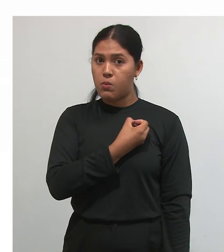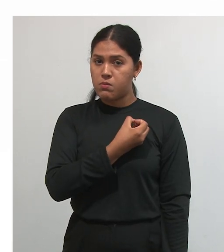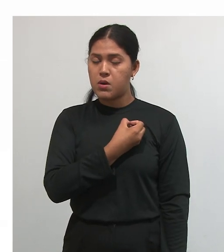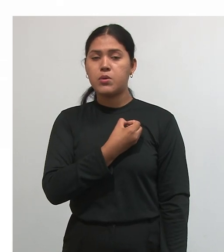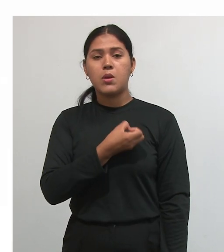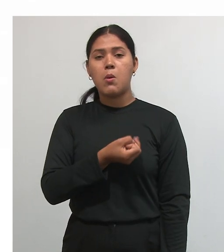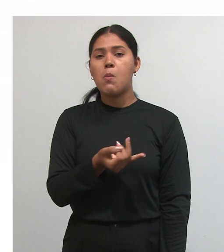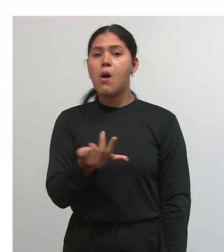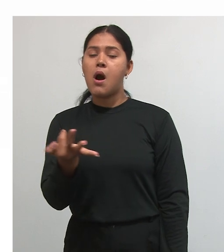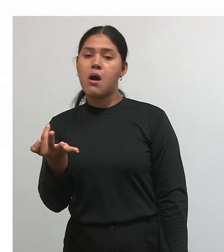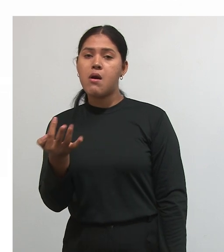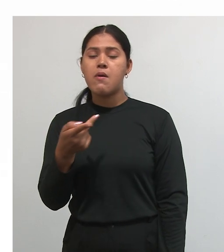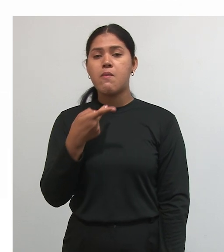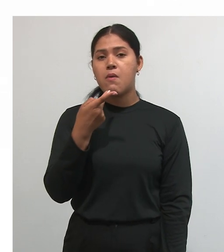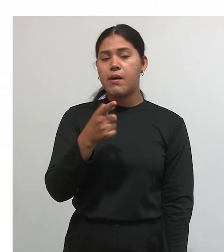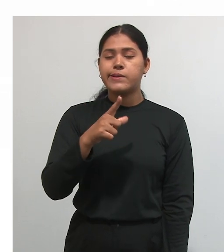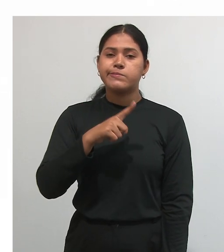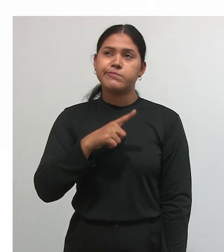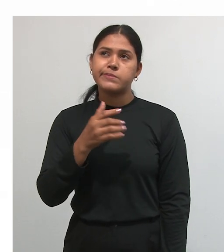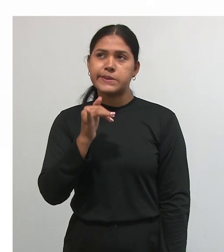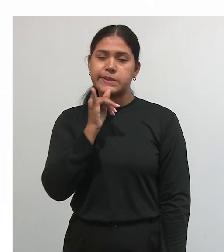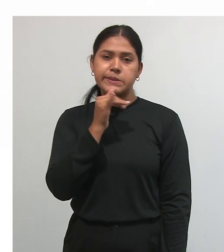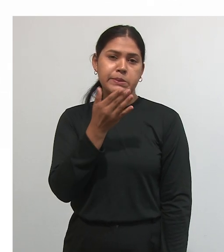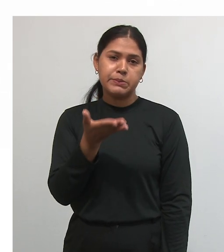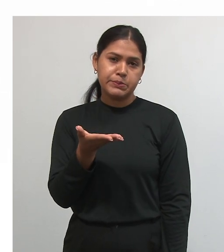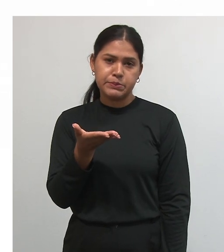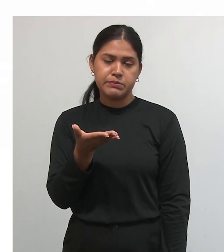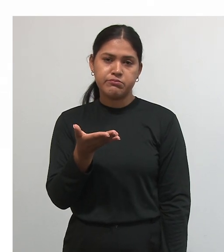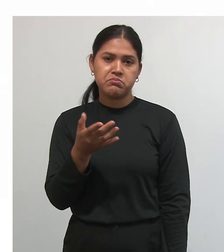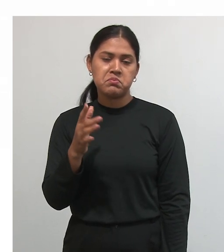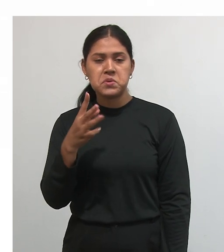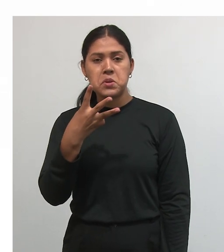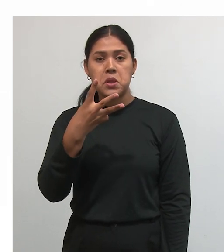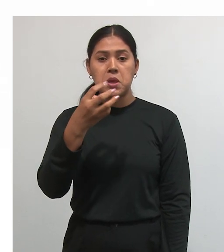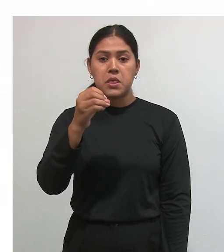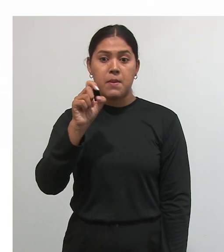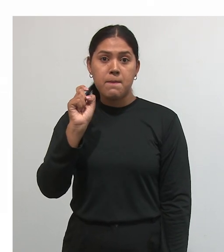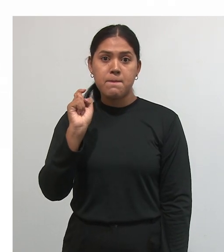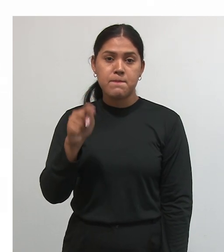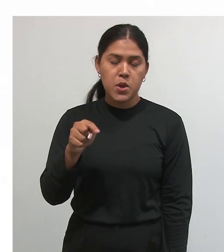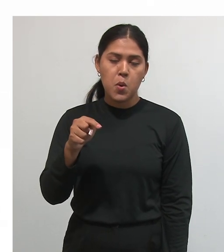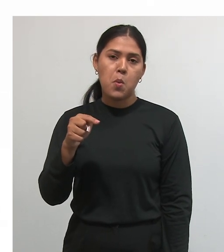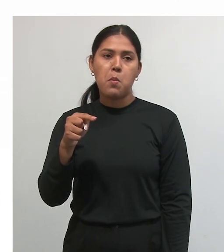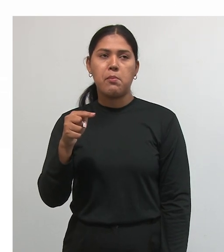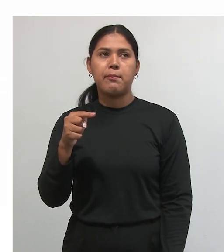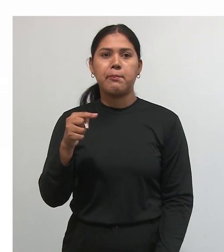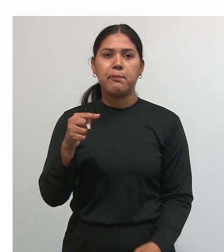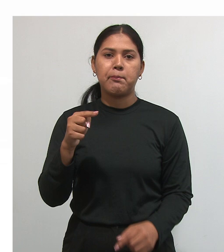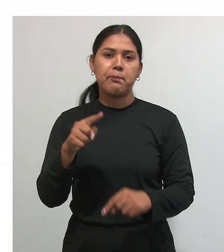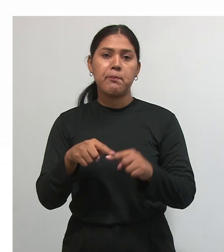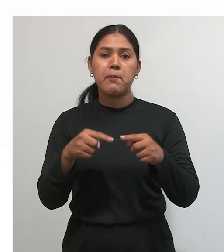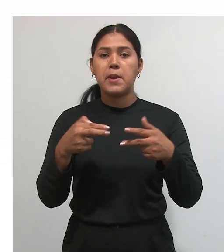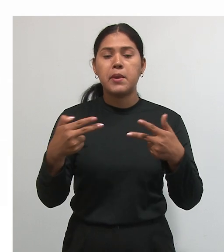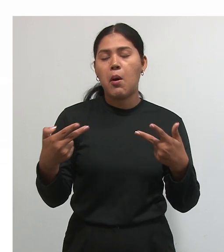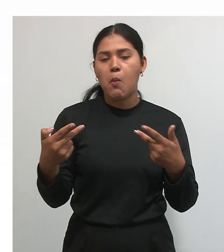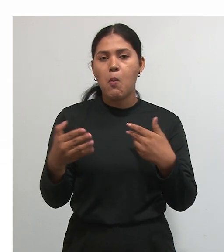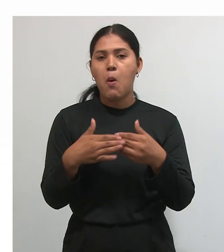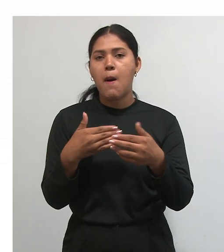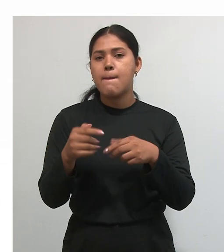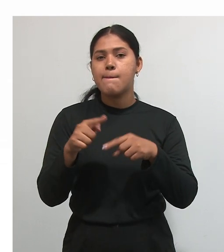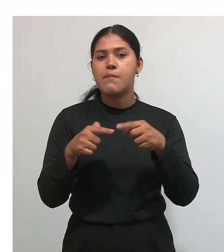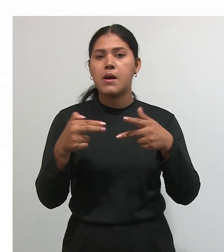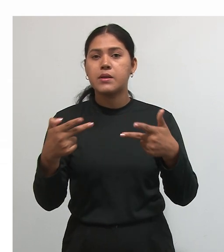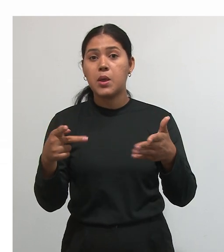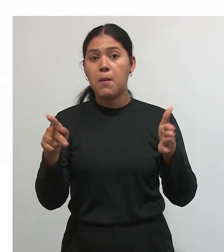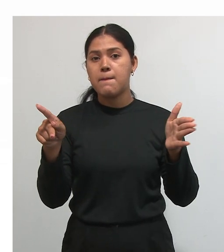balanço patrimonial está dizendo que eu tenho, 30 mil vamos ver o material lá,